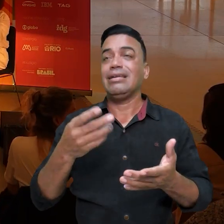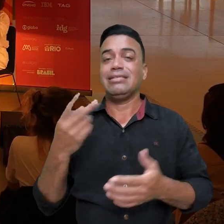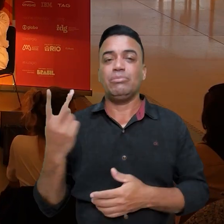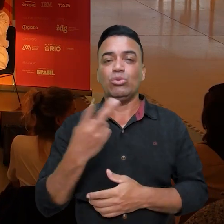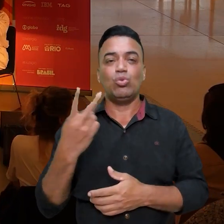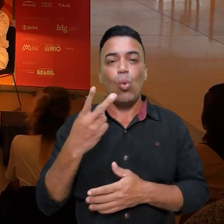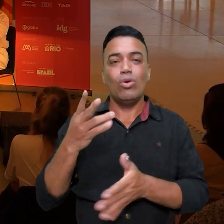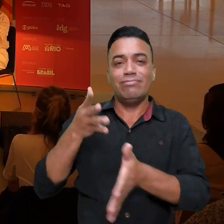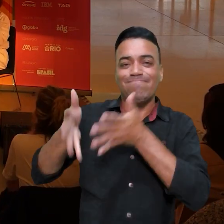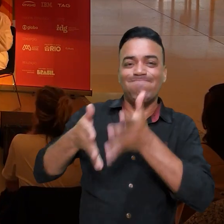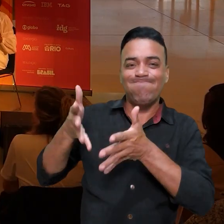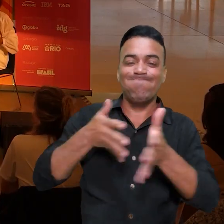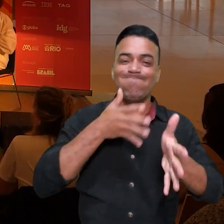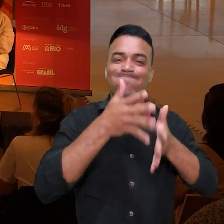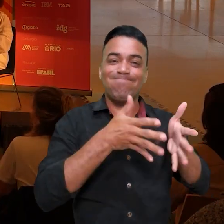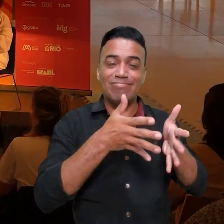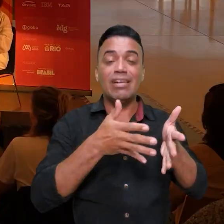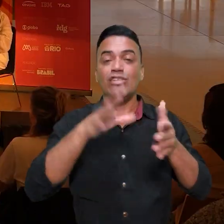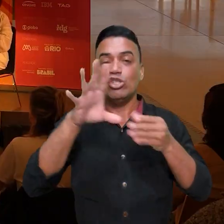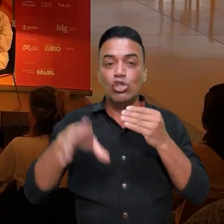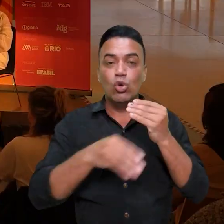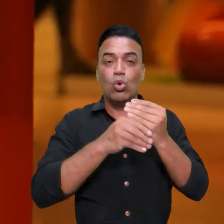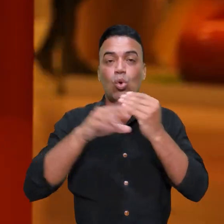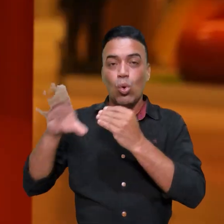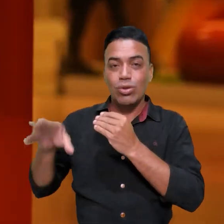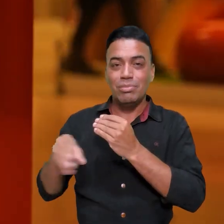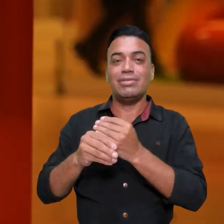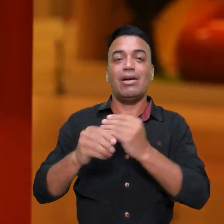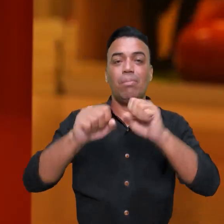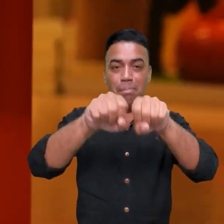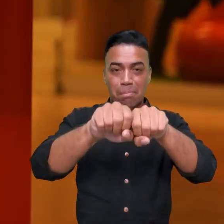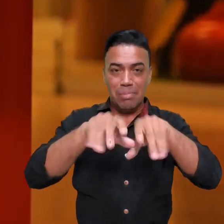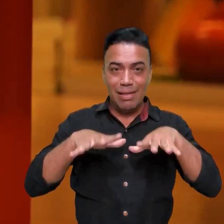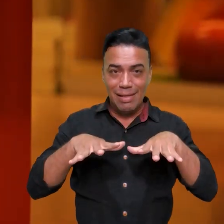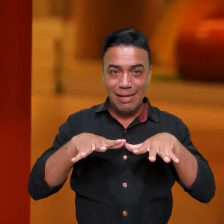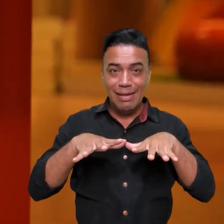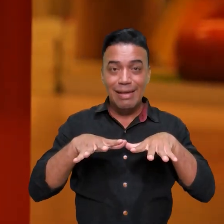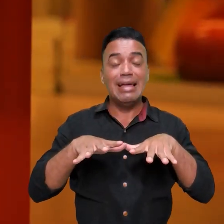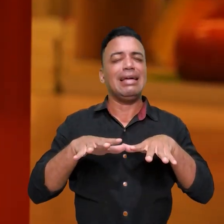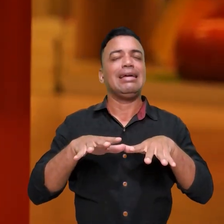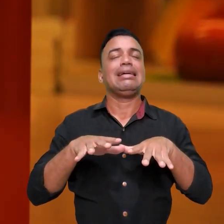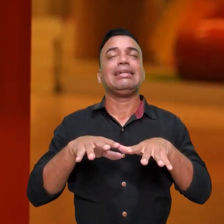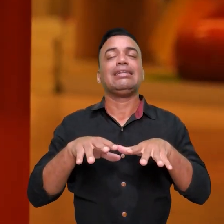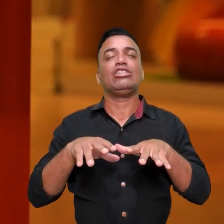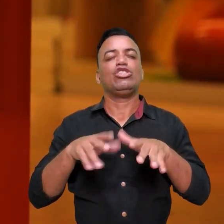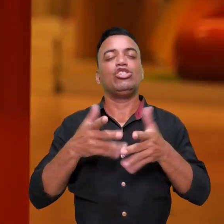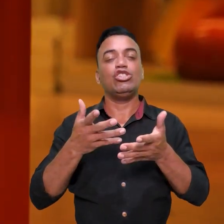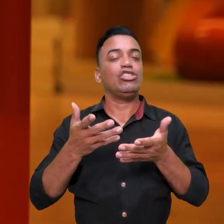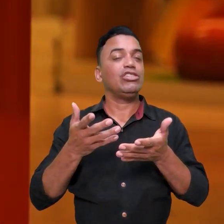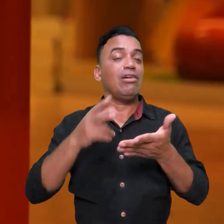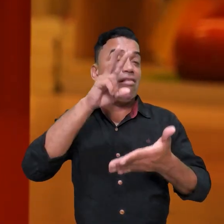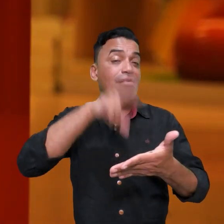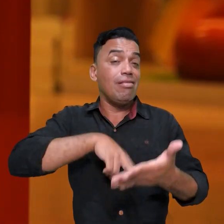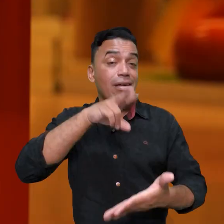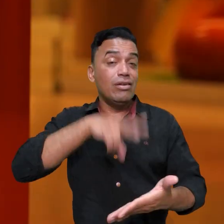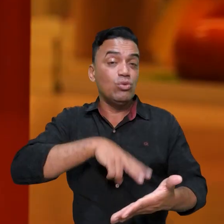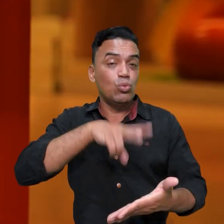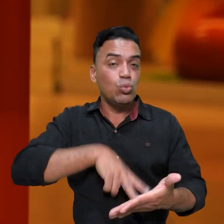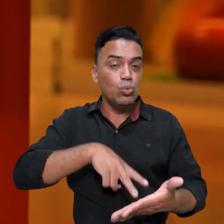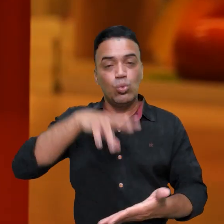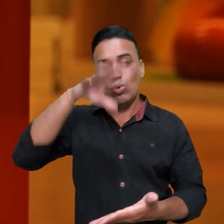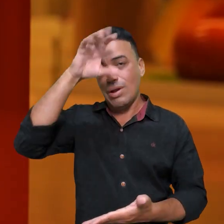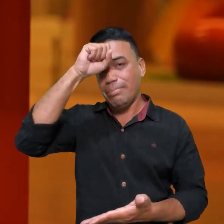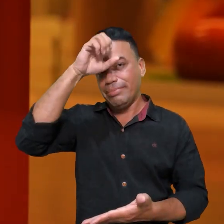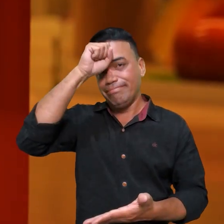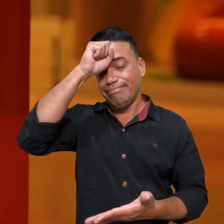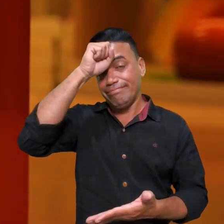duas falas aqui que nós tivemos de contribuição da plateia, e tensionar no sentido de leitura, aprendizado, que